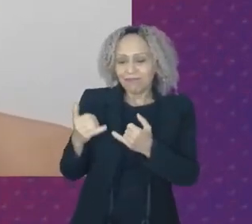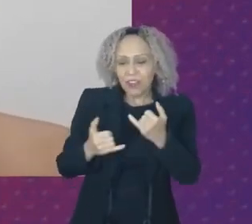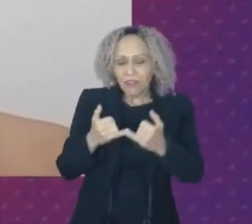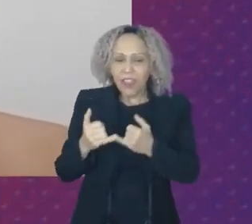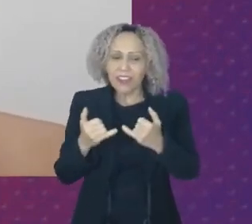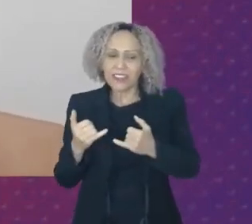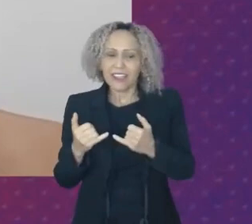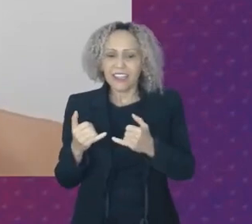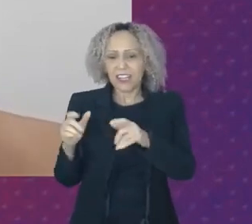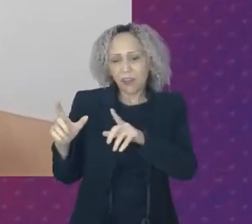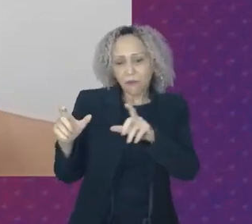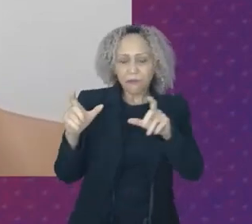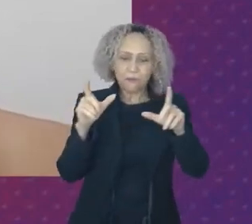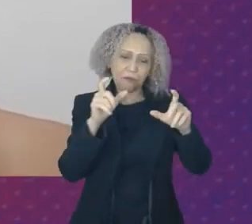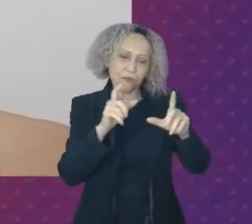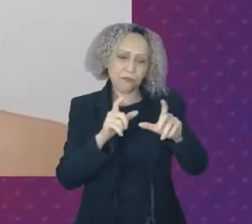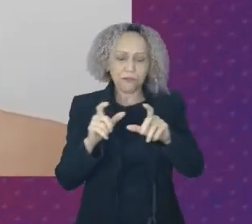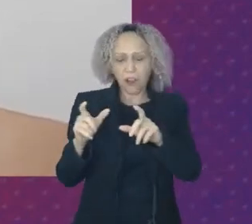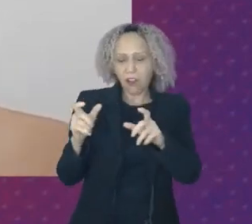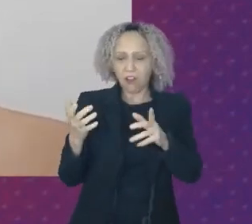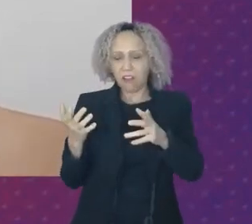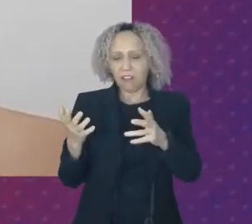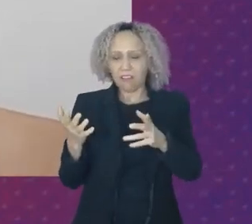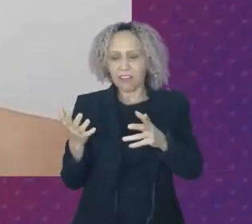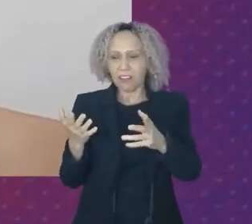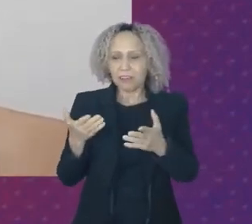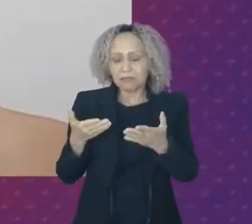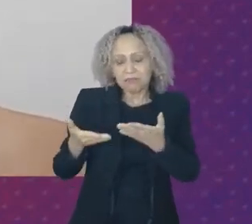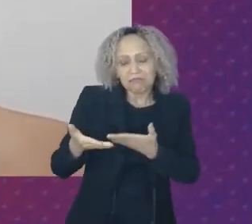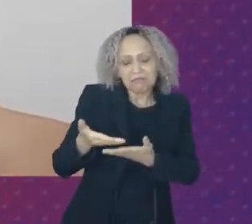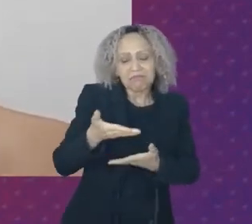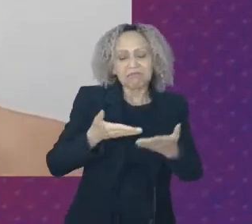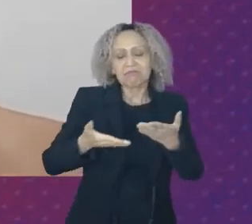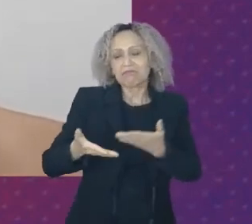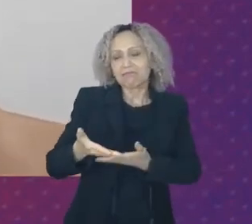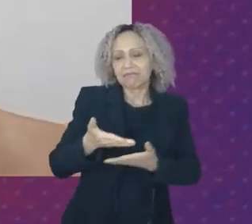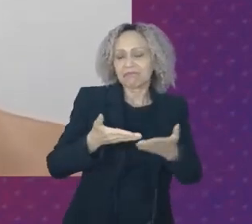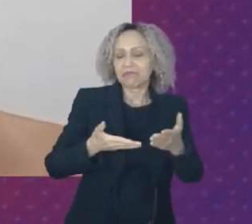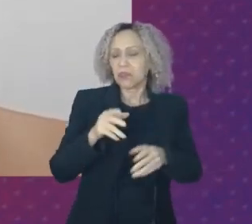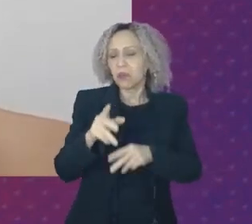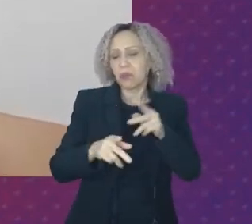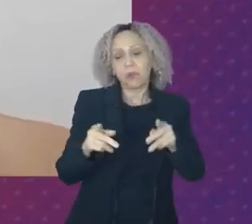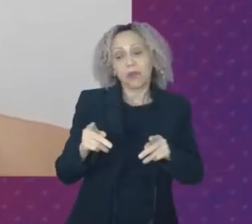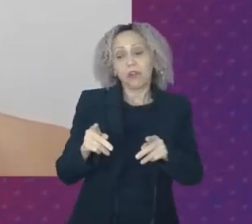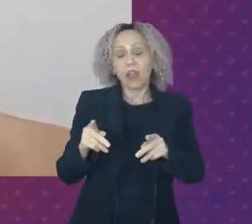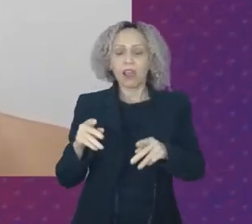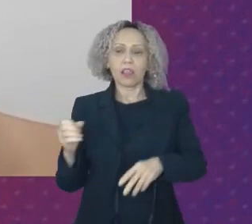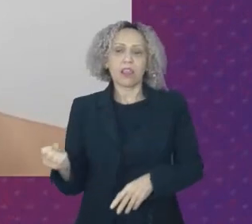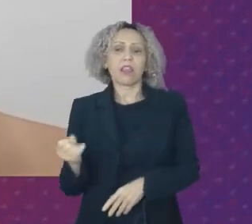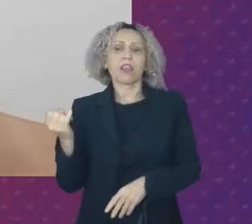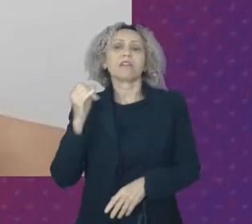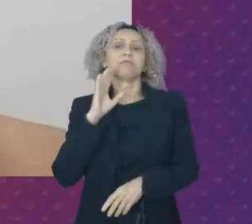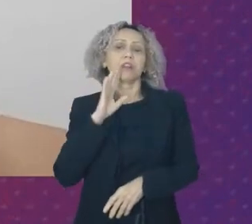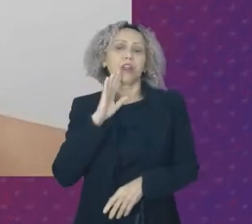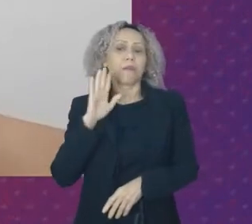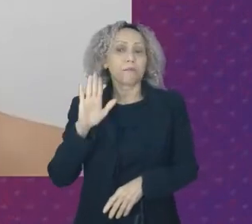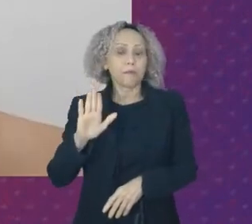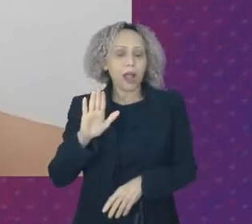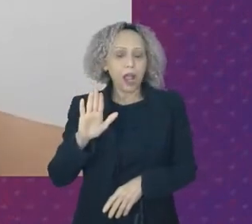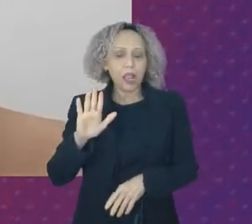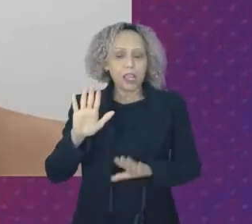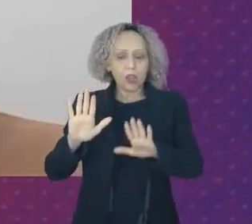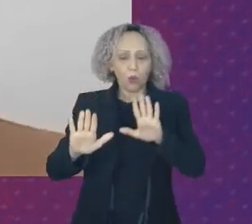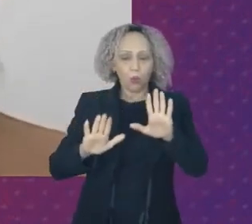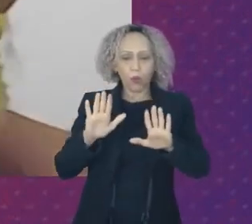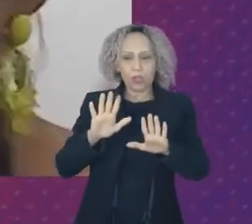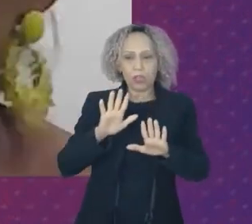usado com muito cuidado, porque pode descaracterizar completamente a seriedade da sua campanha. Então, é muito importante que seja feita essa